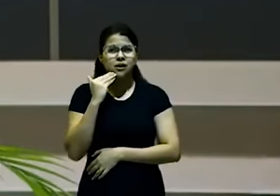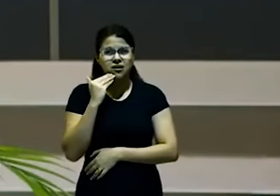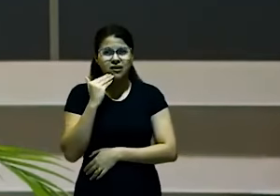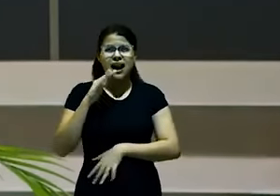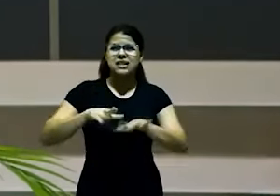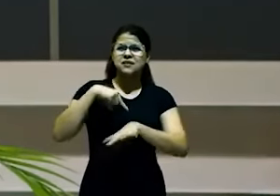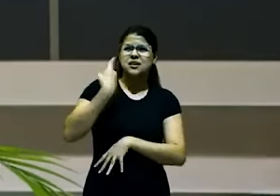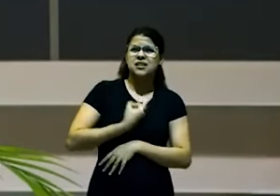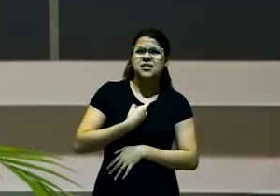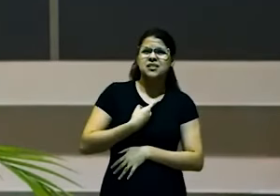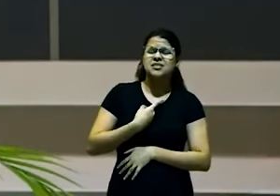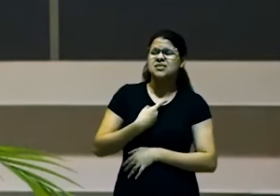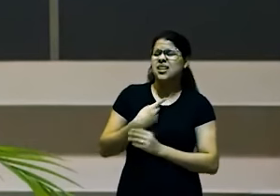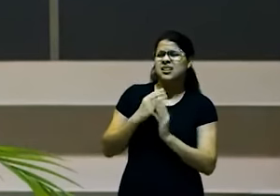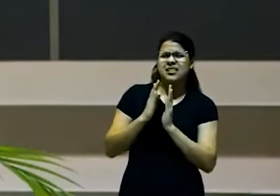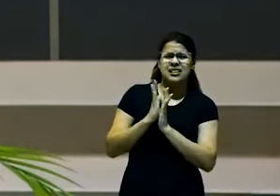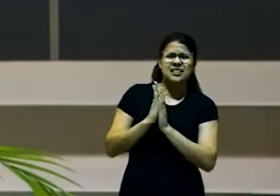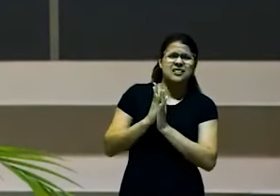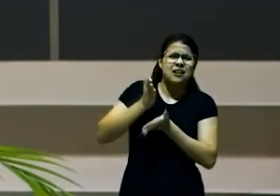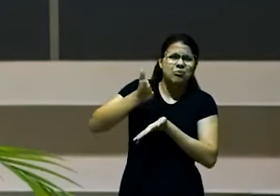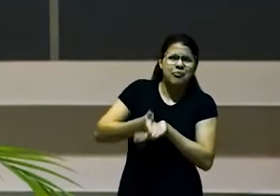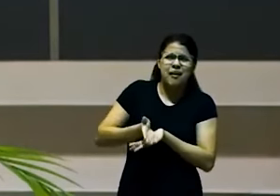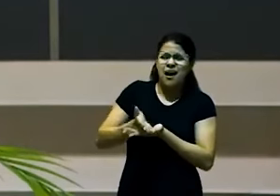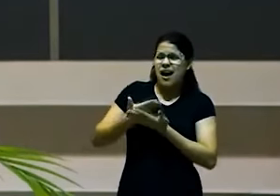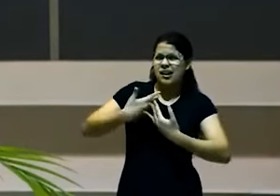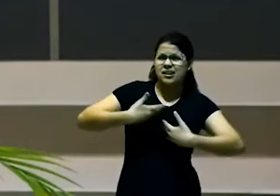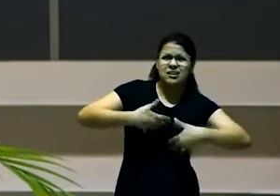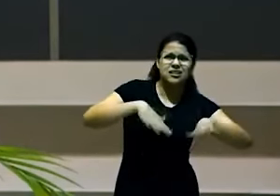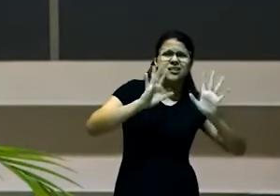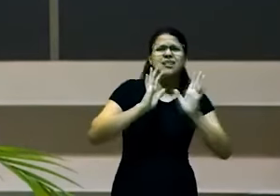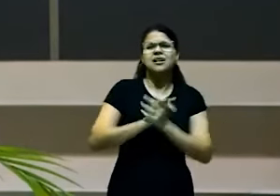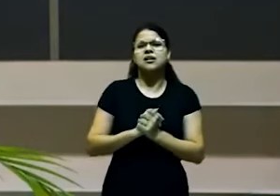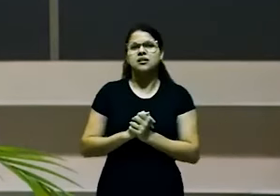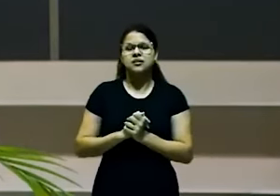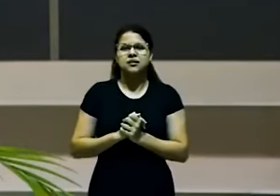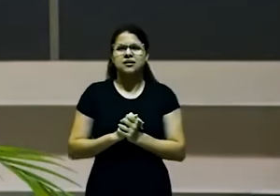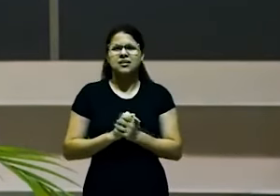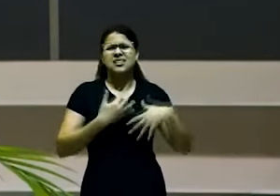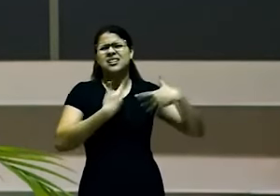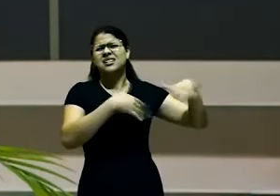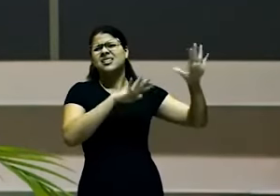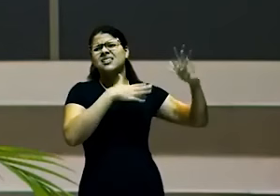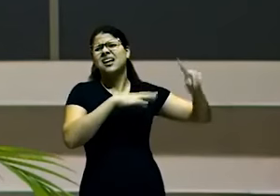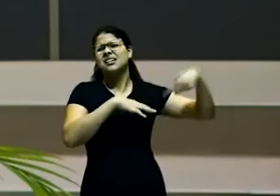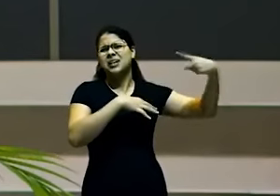orar Nós negligenciamos deixamos tanta coisa do senhor para depois E